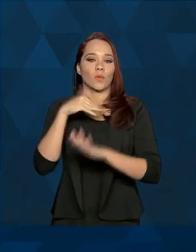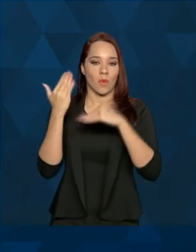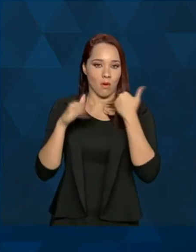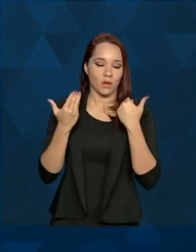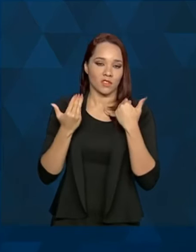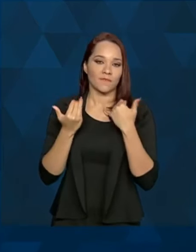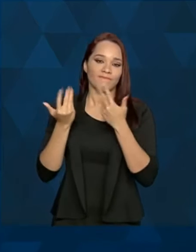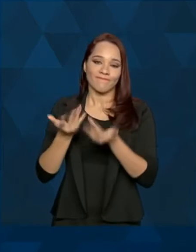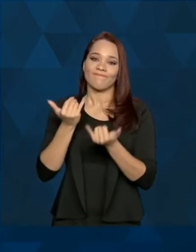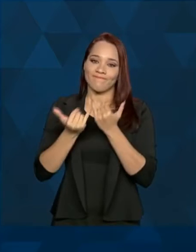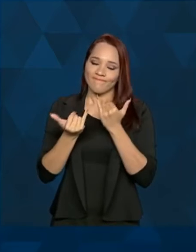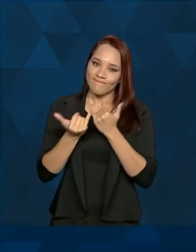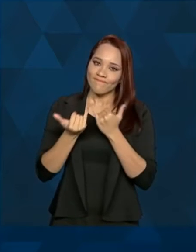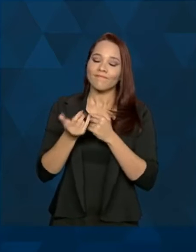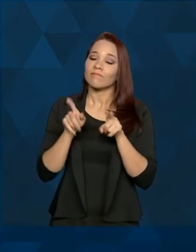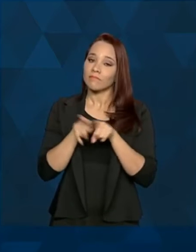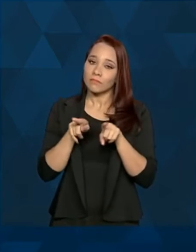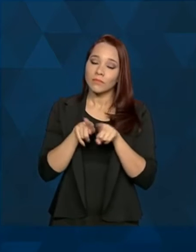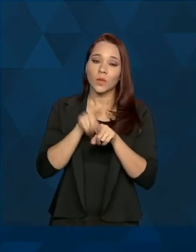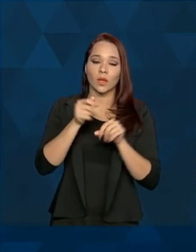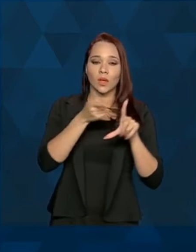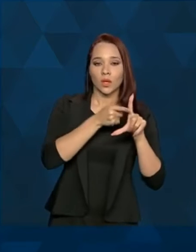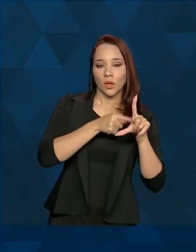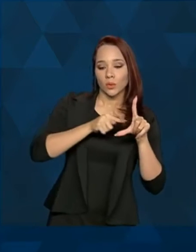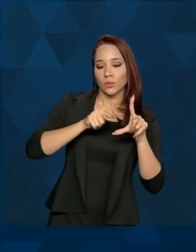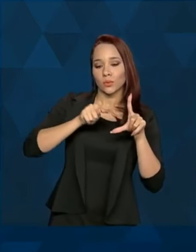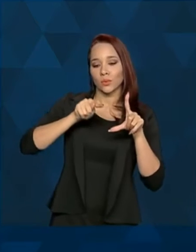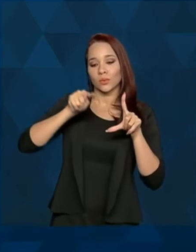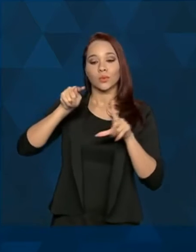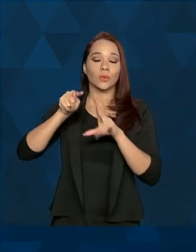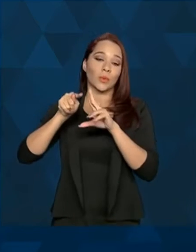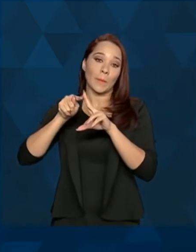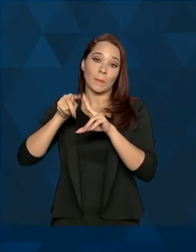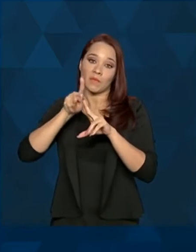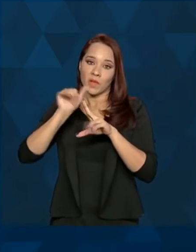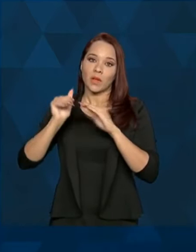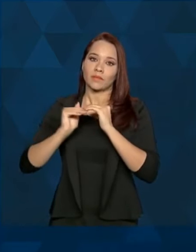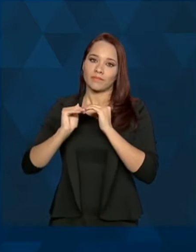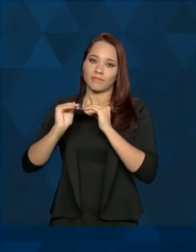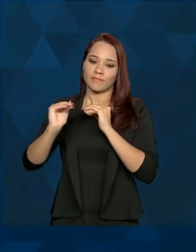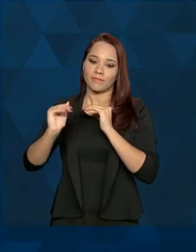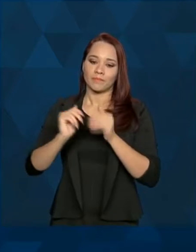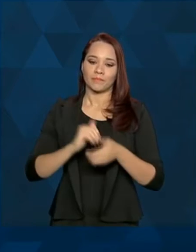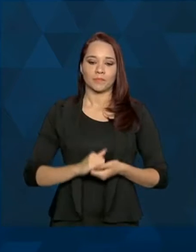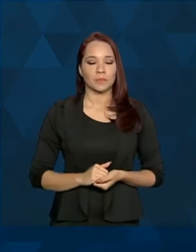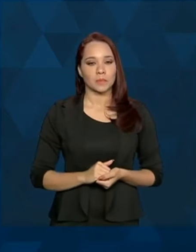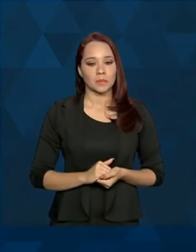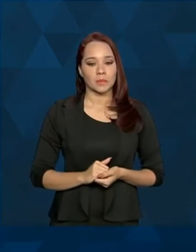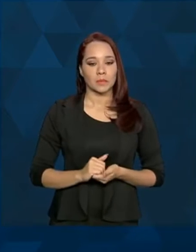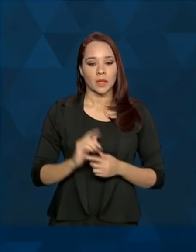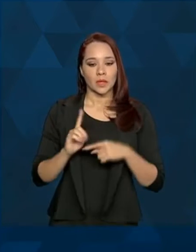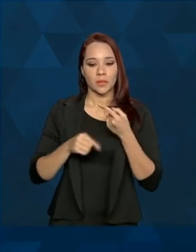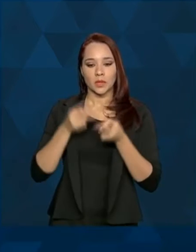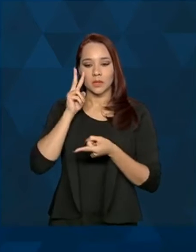efetivamente nos parece crer que a curva epidemiológica está tendendo a uma certa estabilidade. Quando você olha